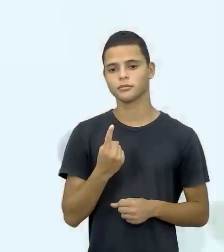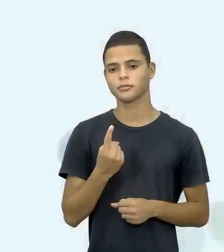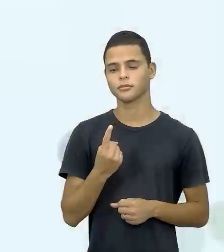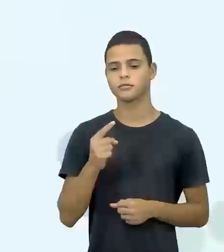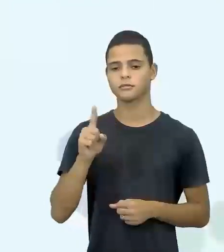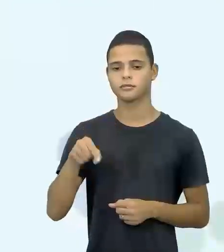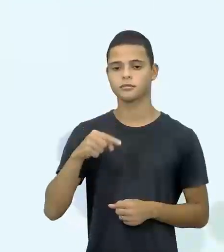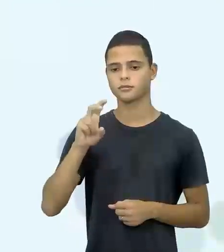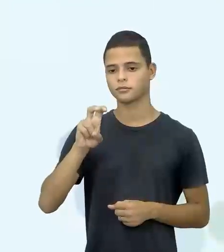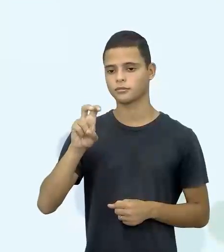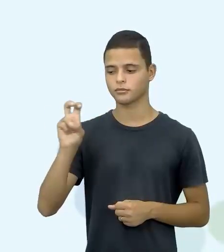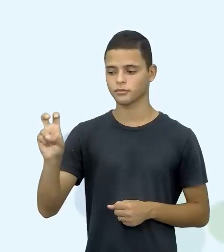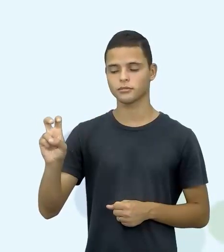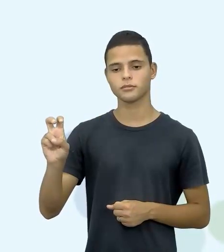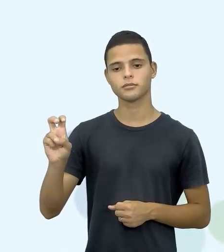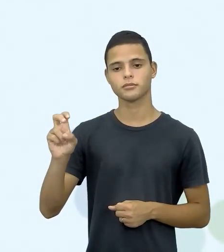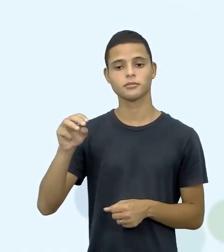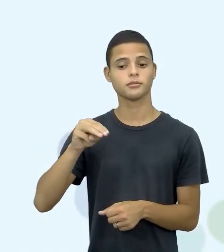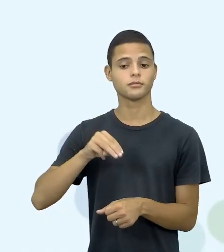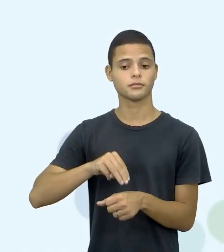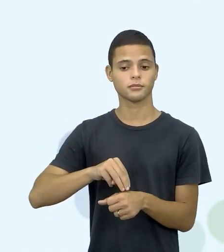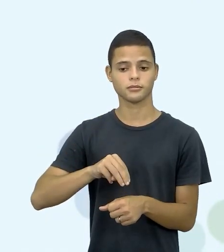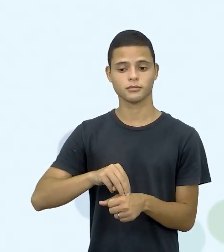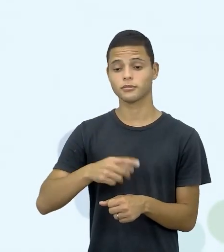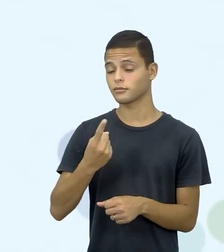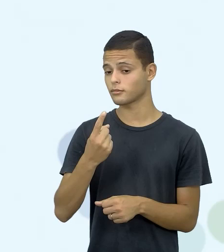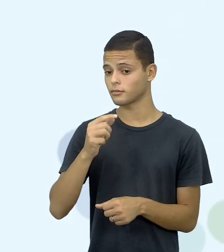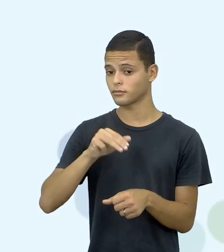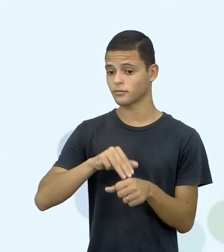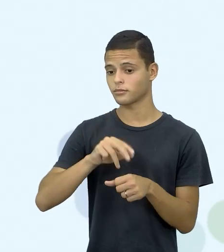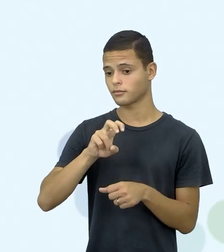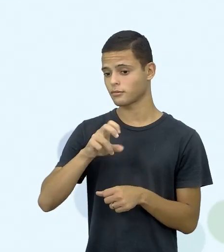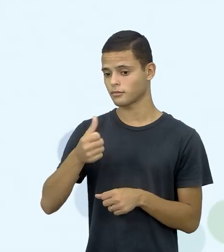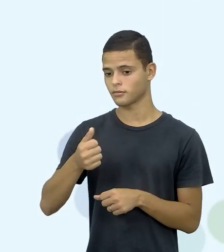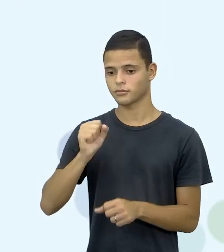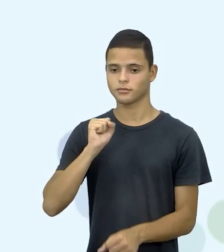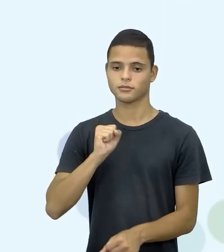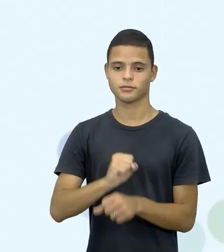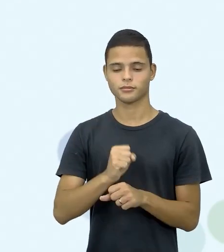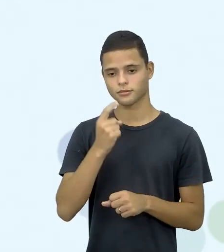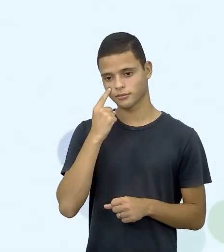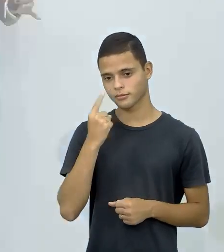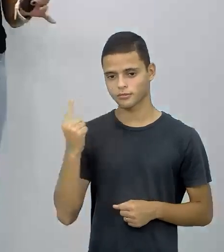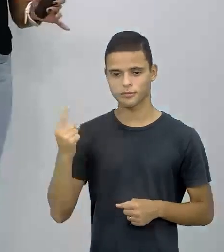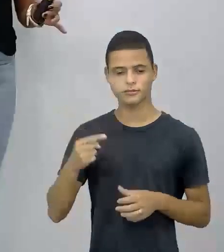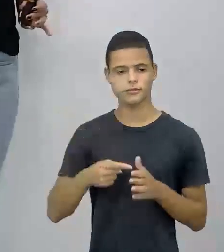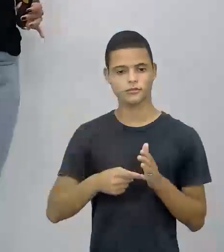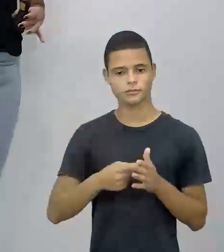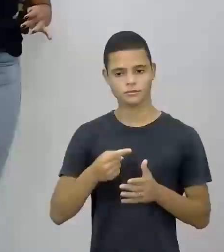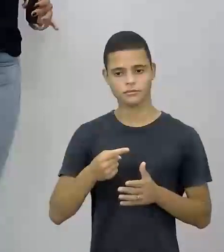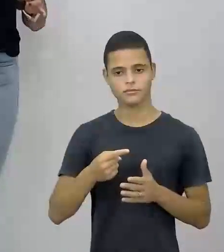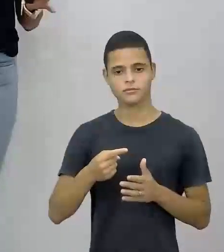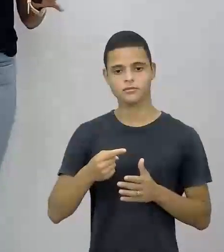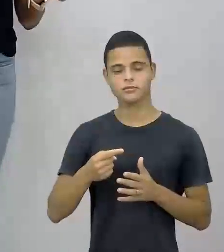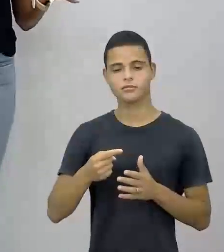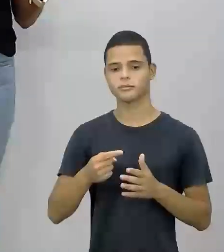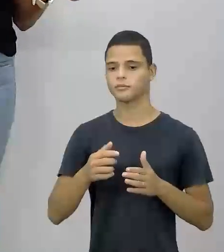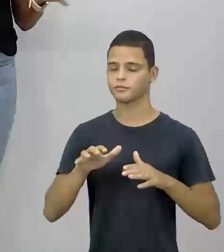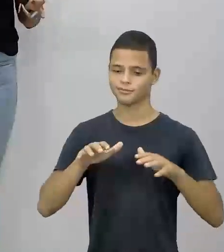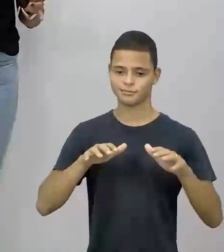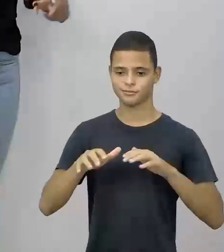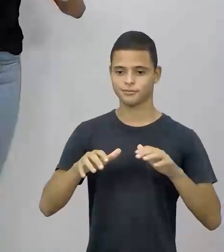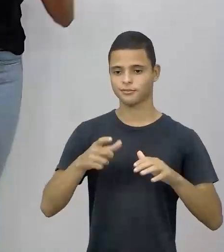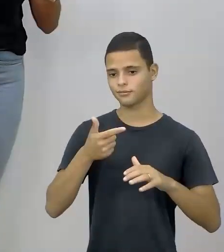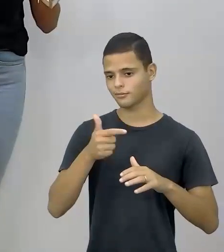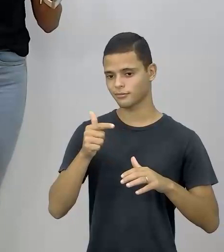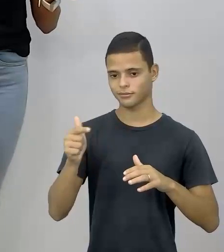1,56. 1,56. 1,56 foi o total de tempo aqui. Eu vou colocar aqui do lado. Pessoal, veja que assim, a primeira medição a gente tem muita discrepância, a gente não tá com